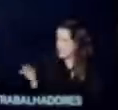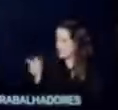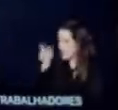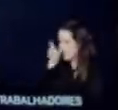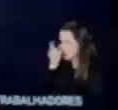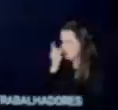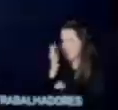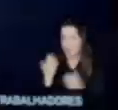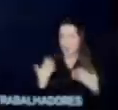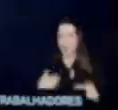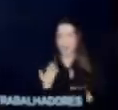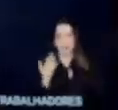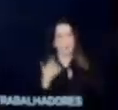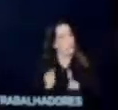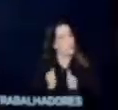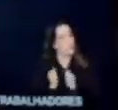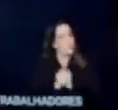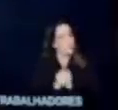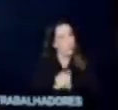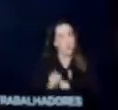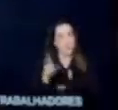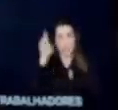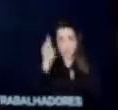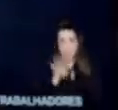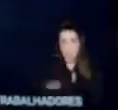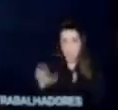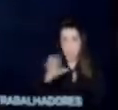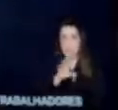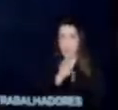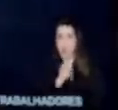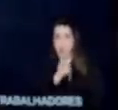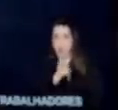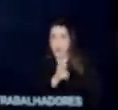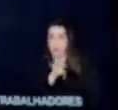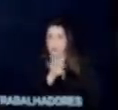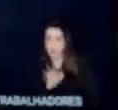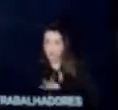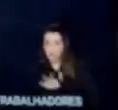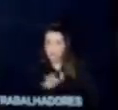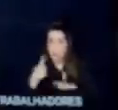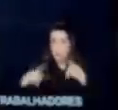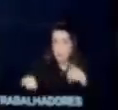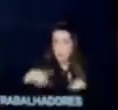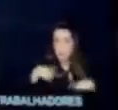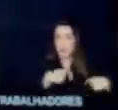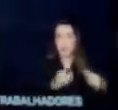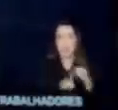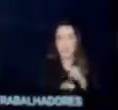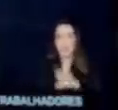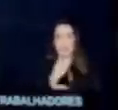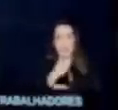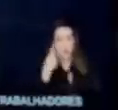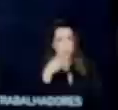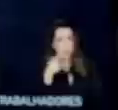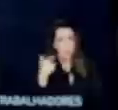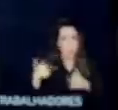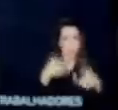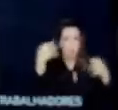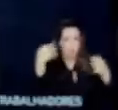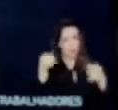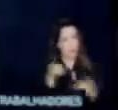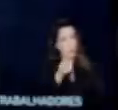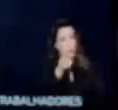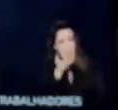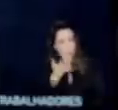Ao lado do diretor-geral do OIT, discutindo a criação de uma política de trabalho decente